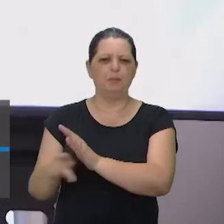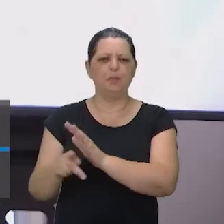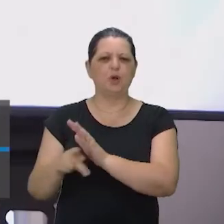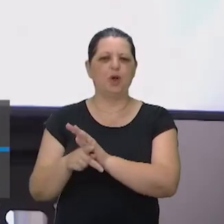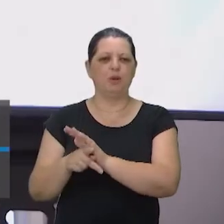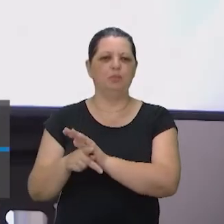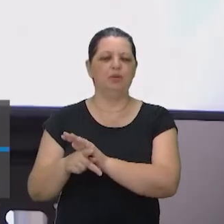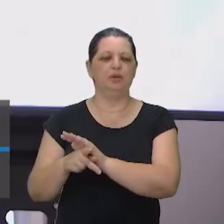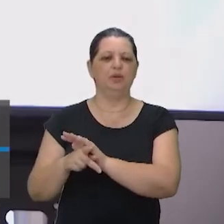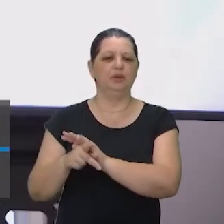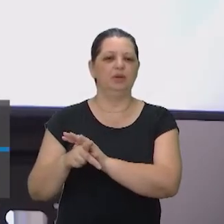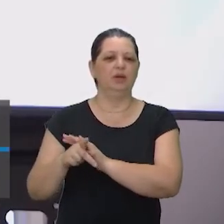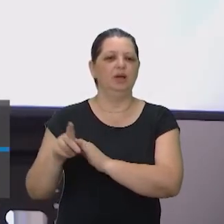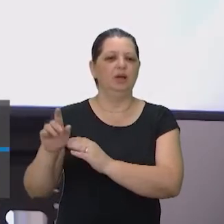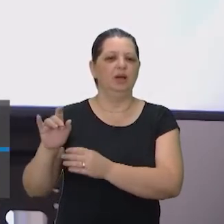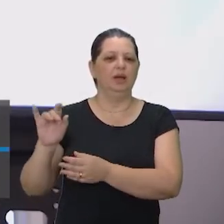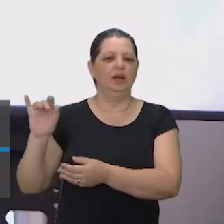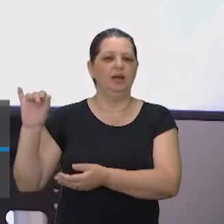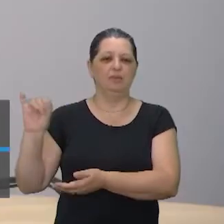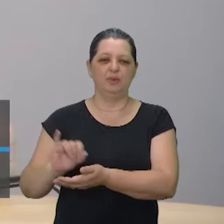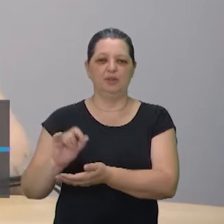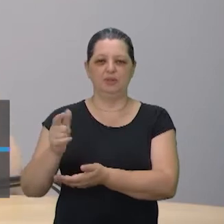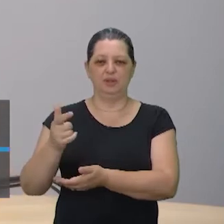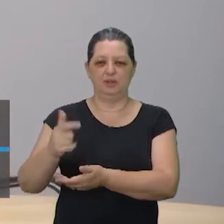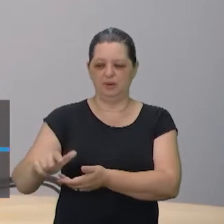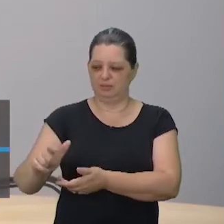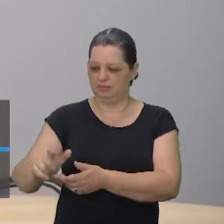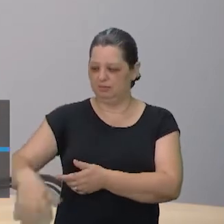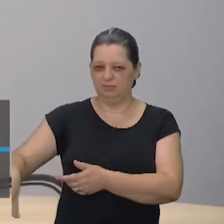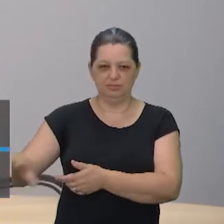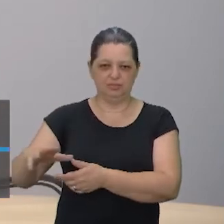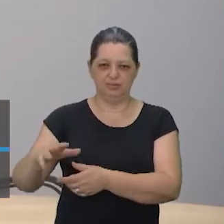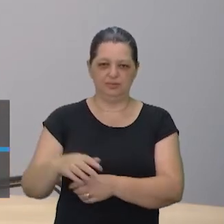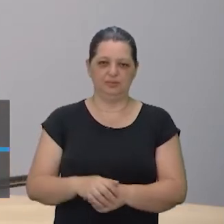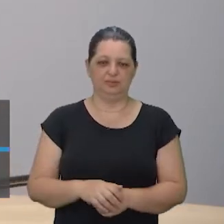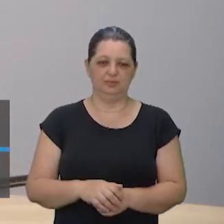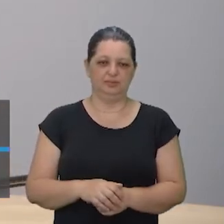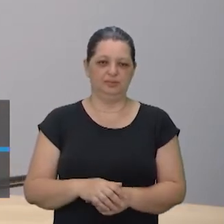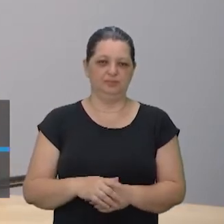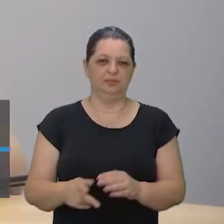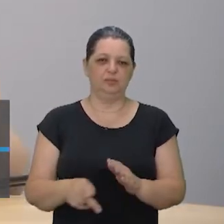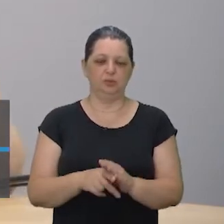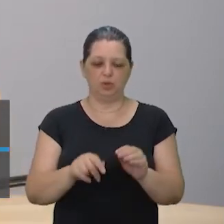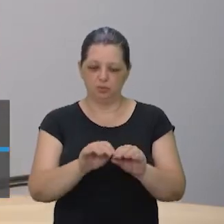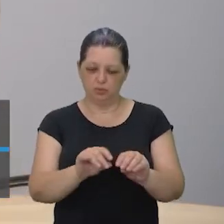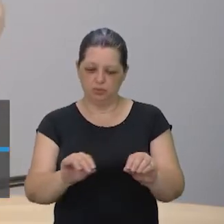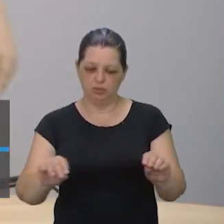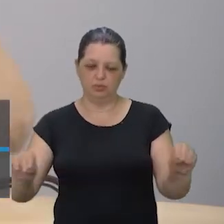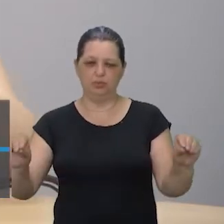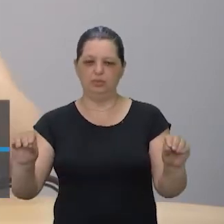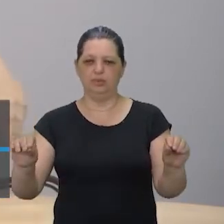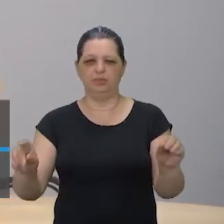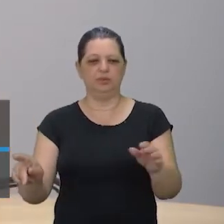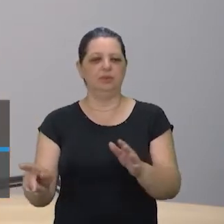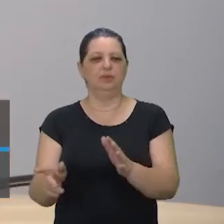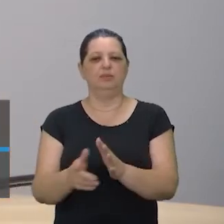agradar turista. Ela veio de outras regiões. Nossa, só para poder ter essa alcunha de magia,